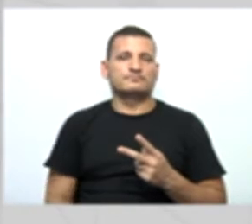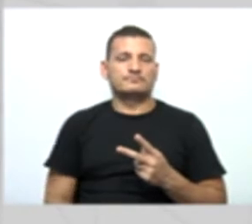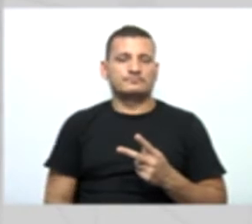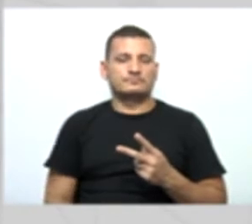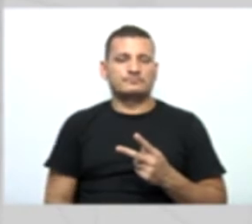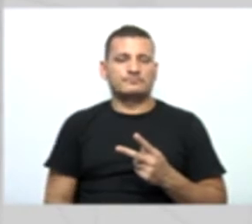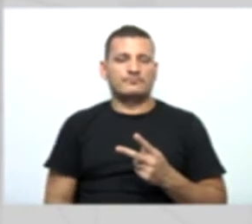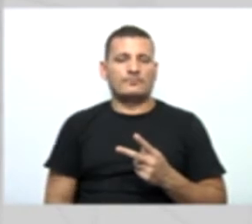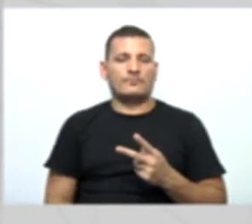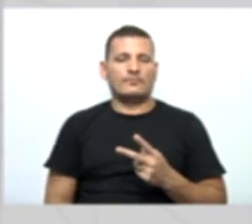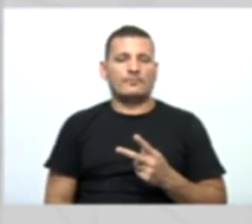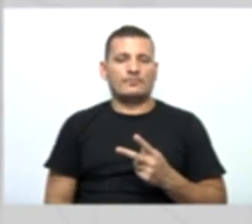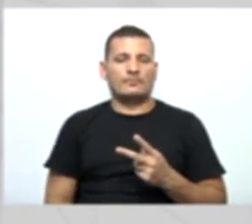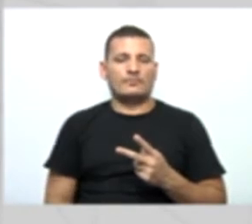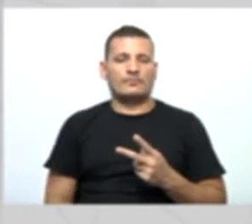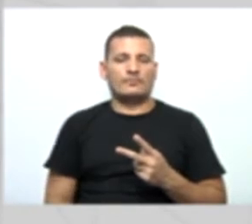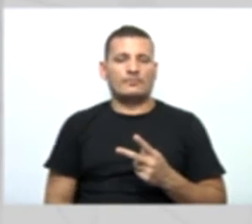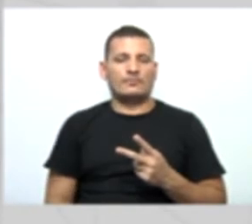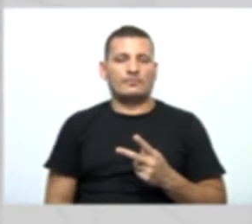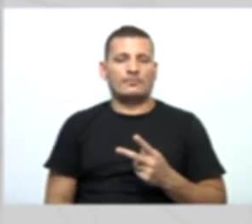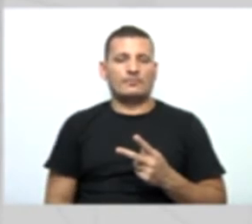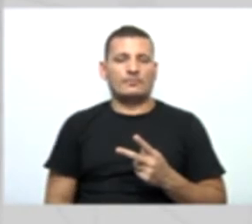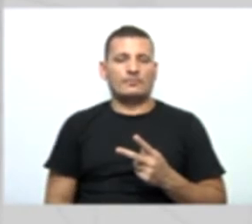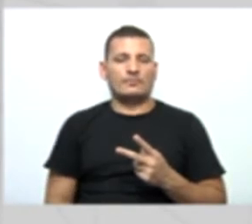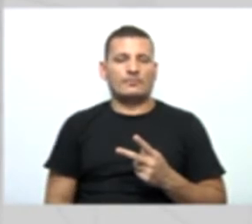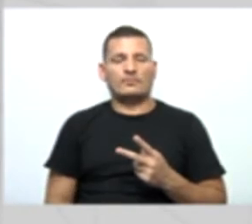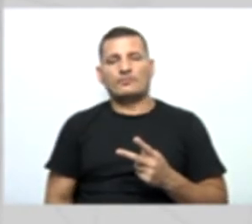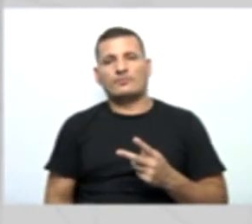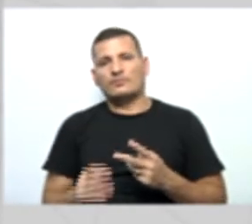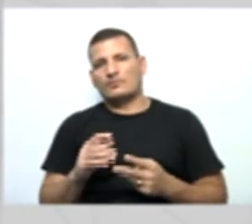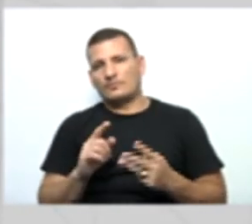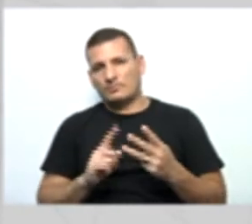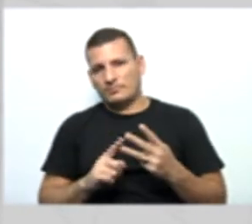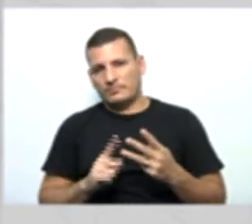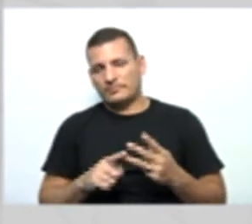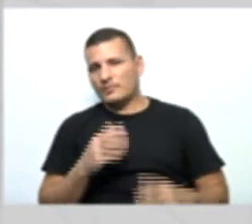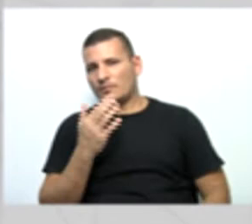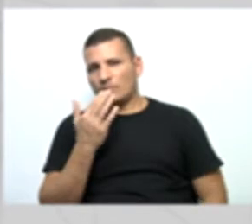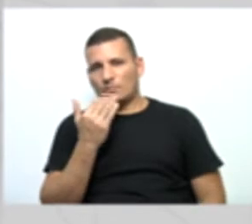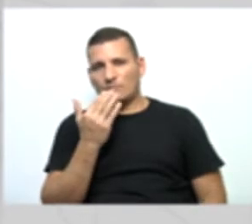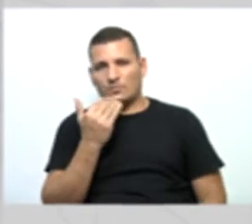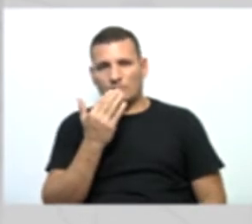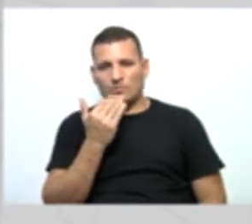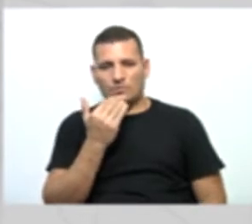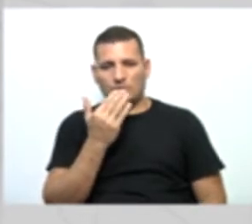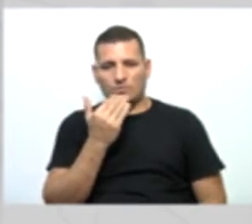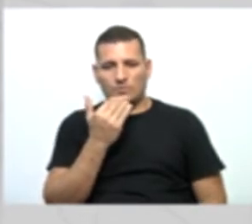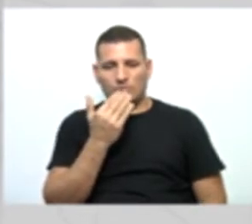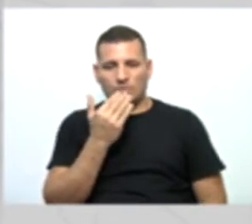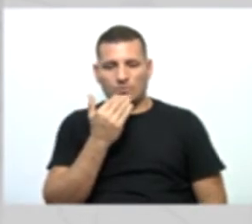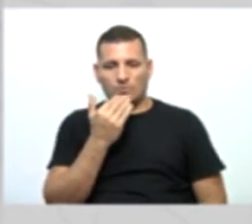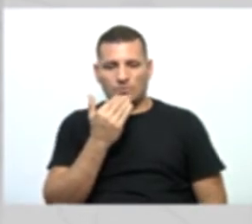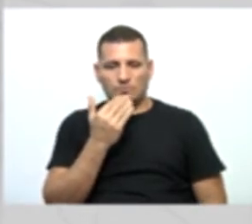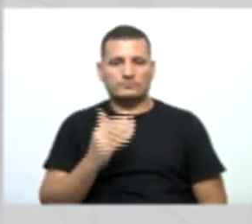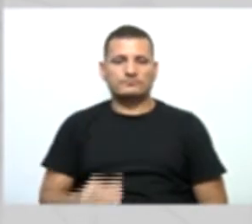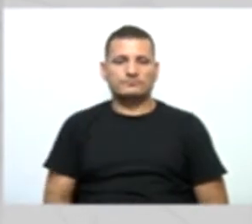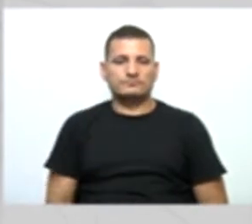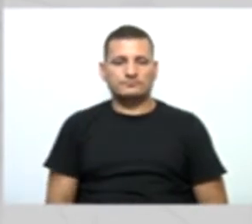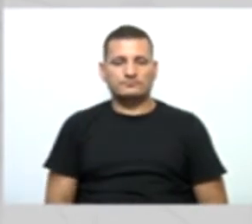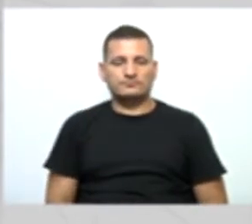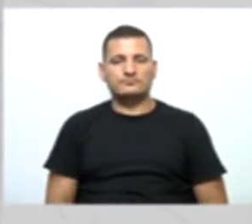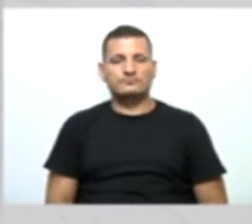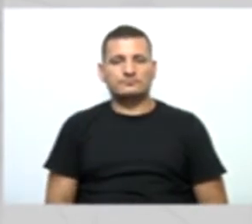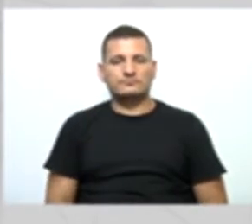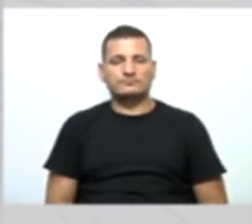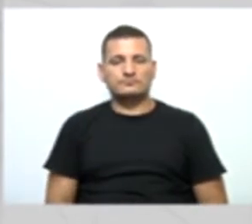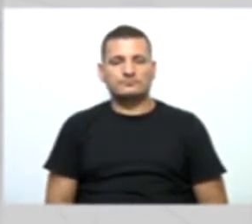pode dormir. E a Maria pode se alimentar. Tá aí, ó. A Maria pode